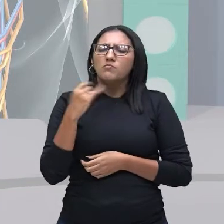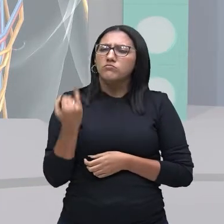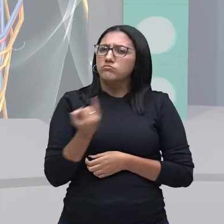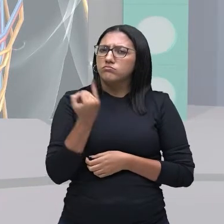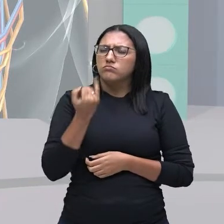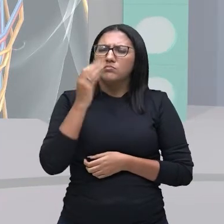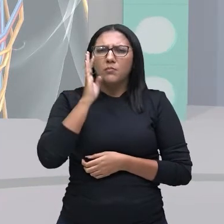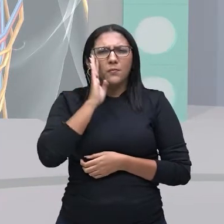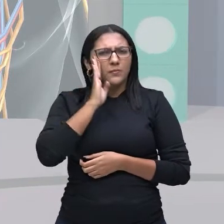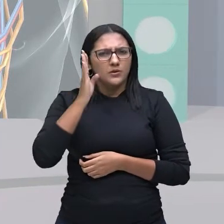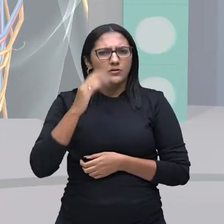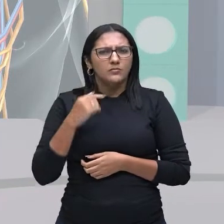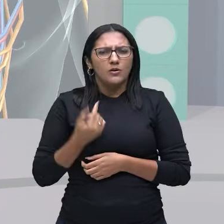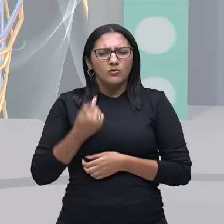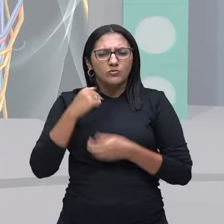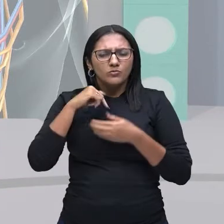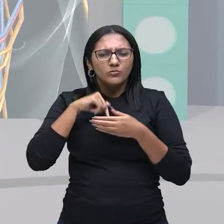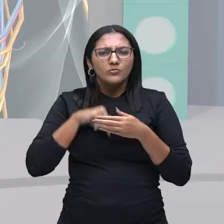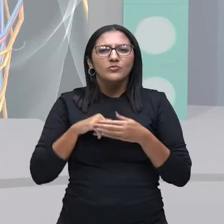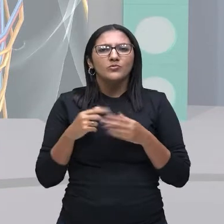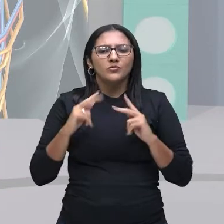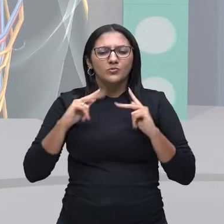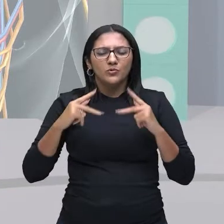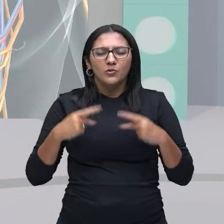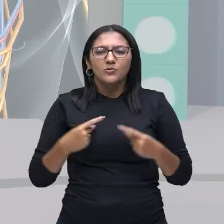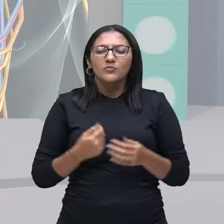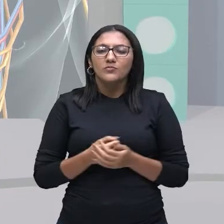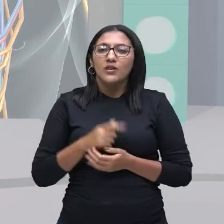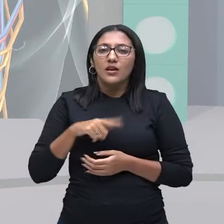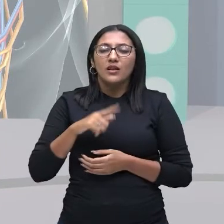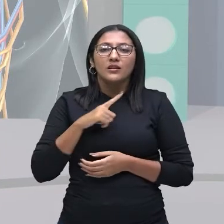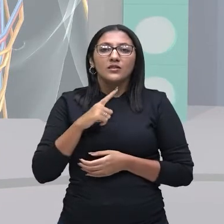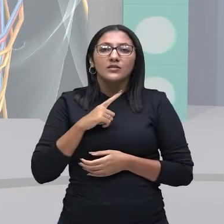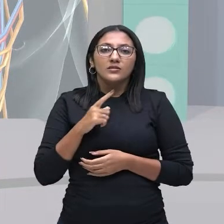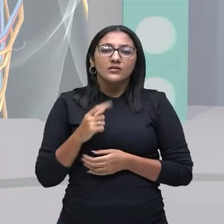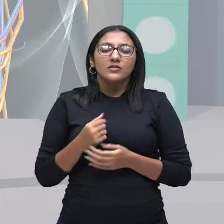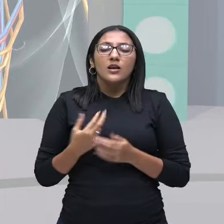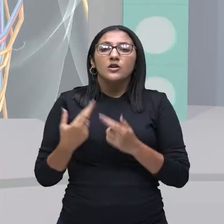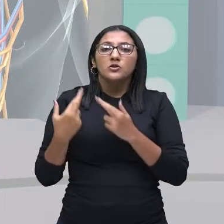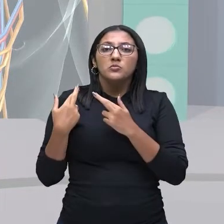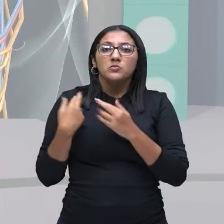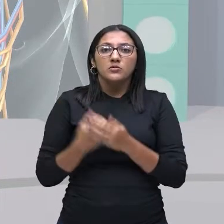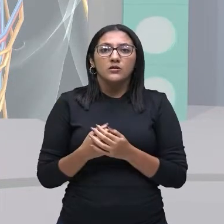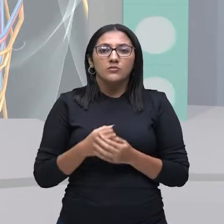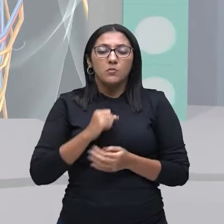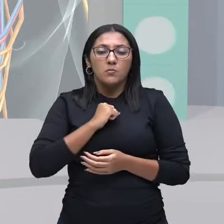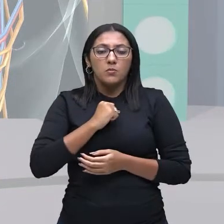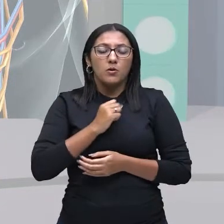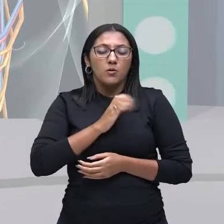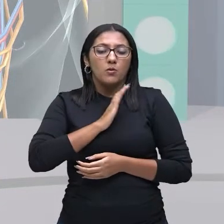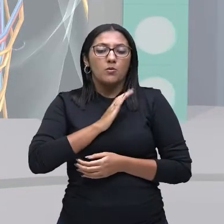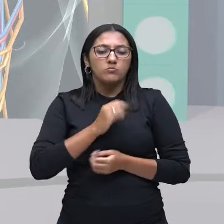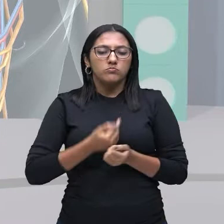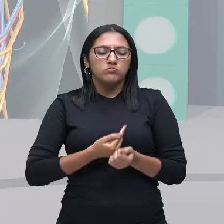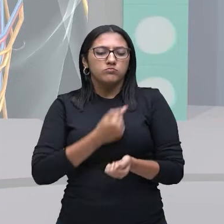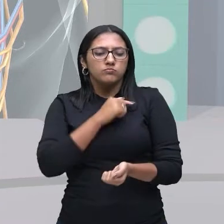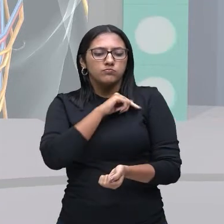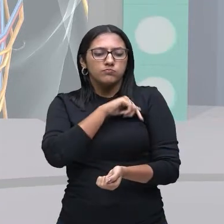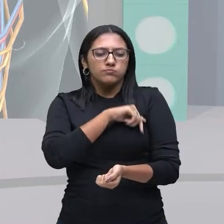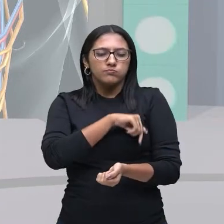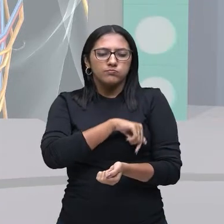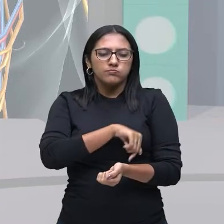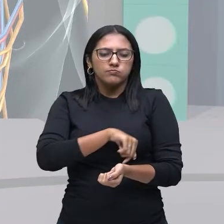importantes órgãos do nosso corpo, né? Porque ele é responsável por impulsionar o sangue. Ele vai levar o sangue